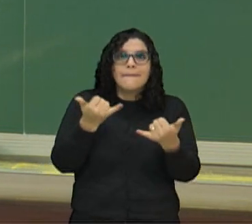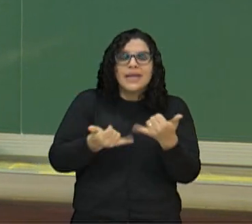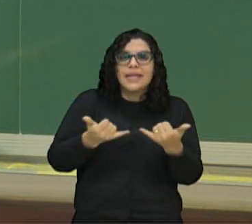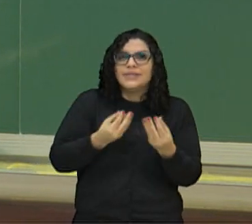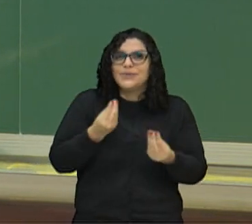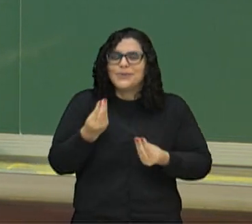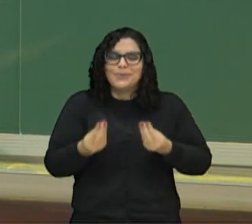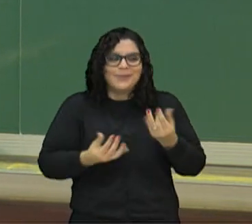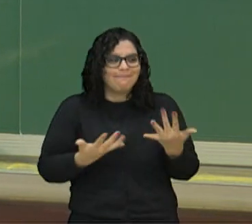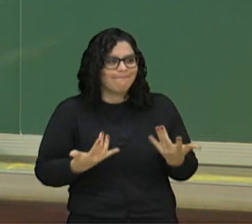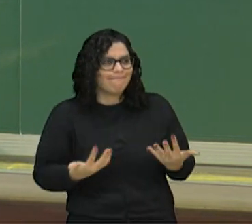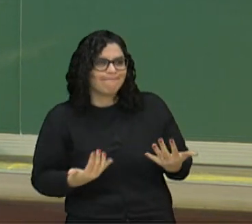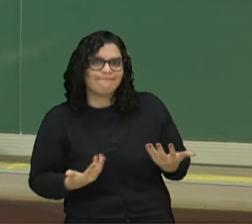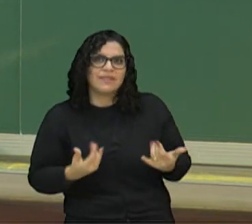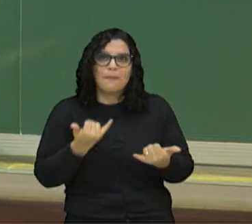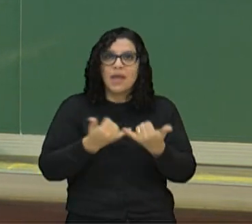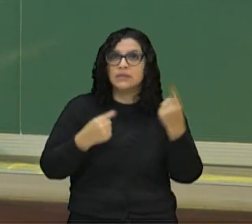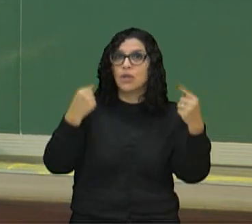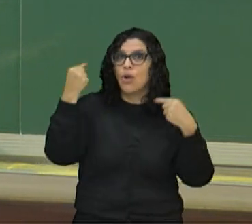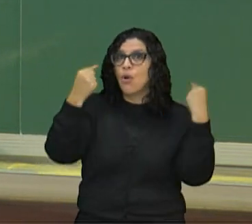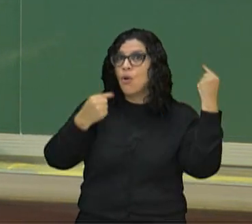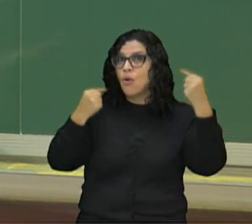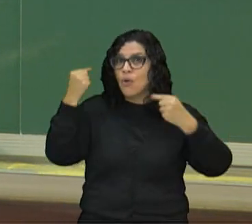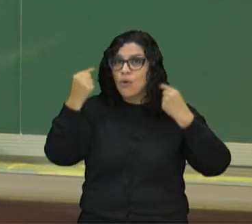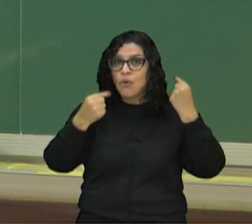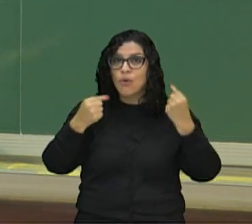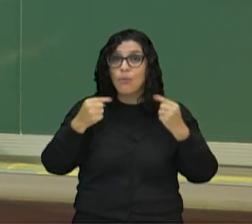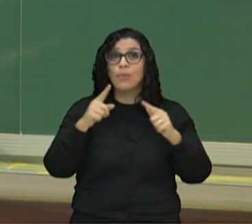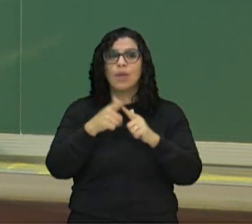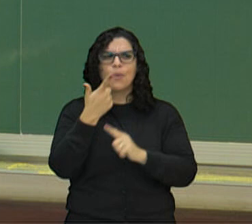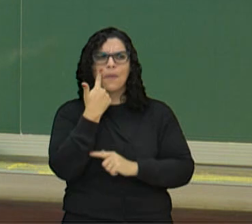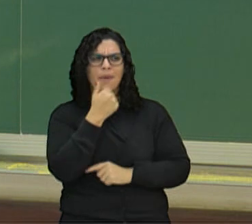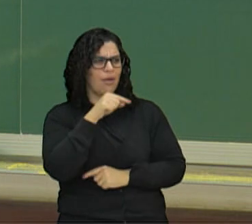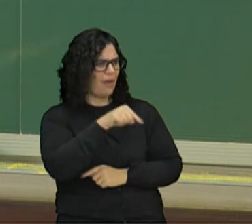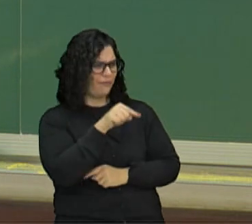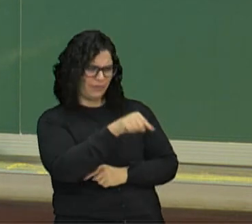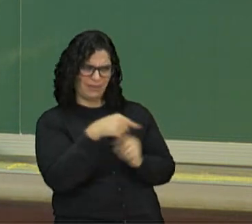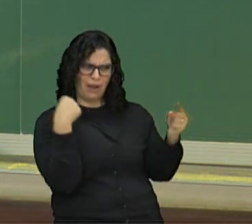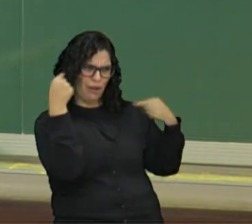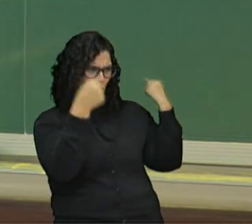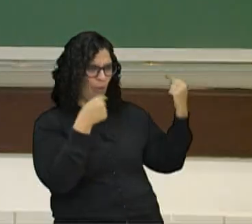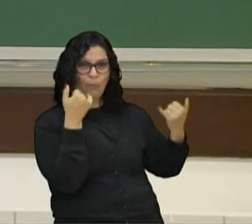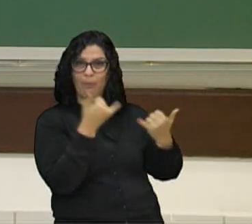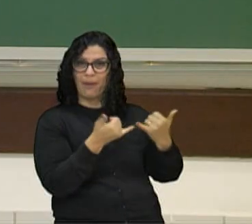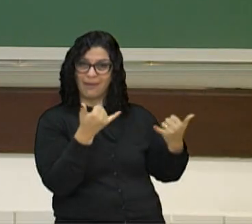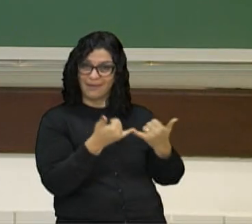se fosse uma loucura aos olhos do seu pai.